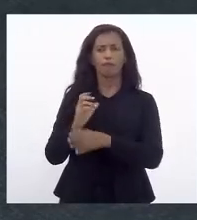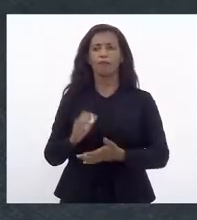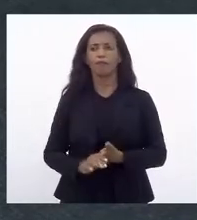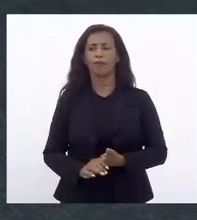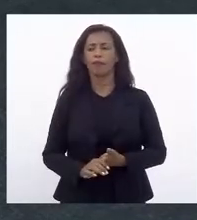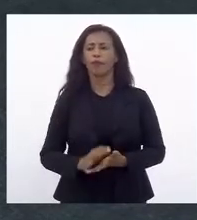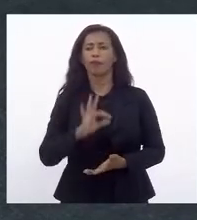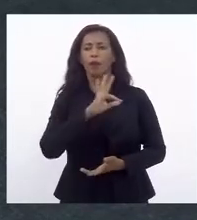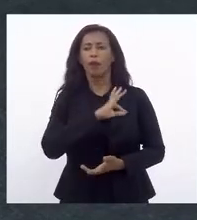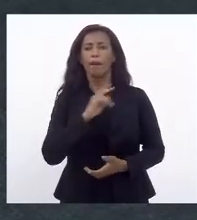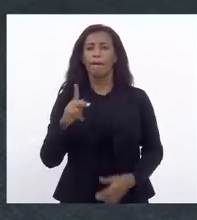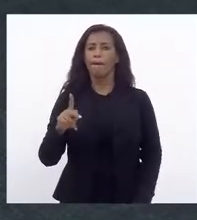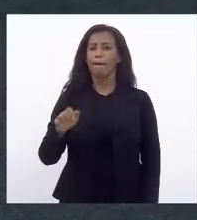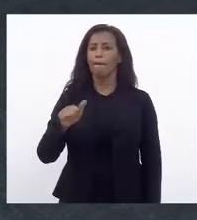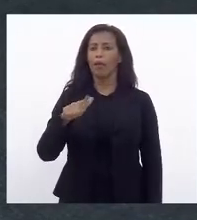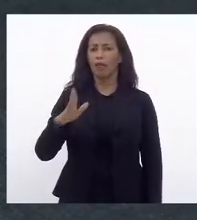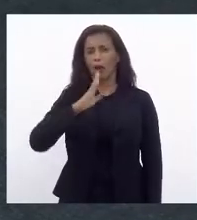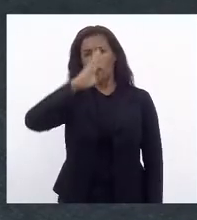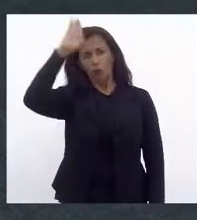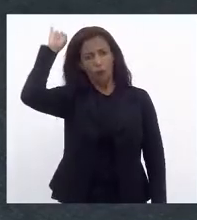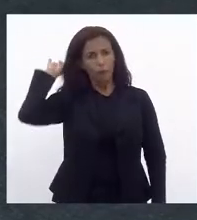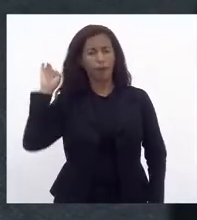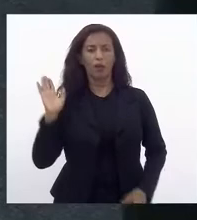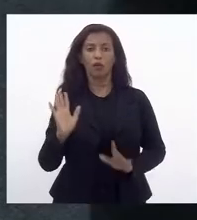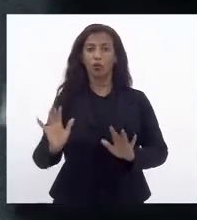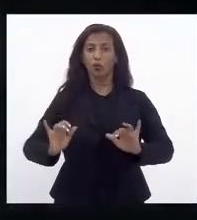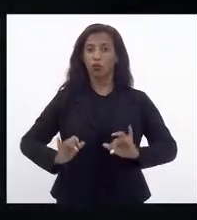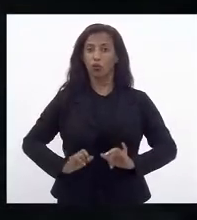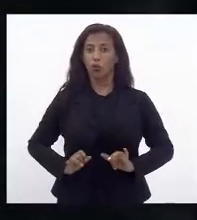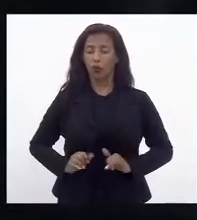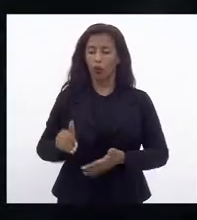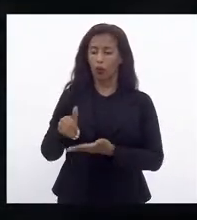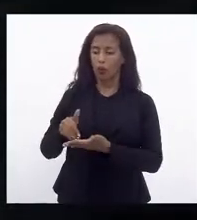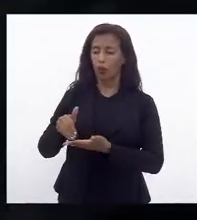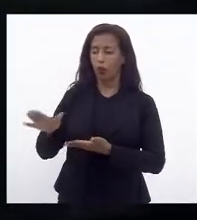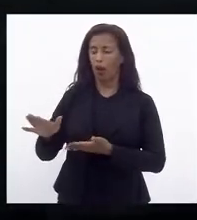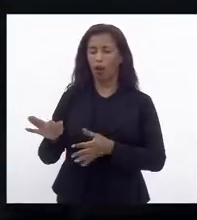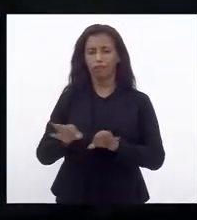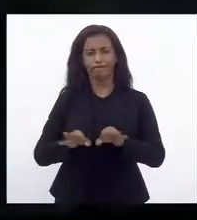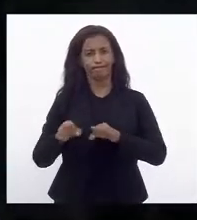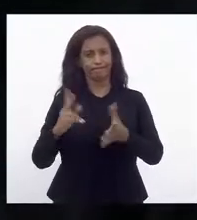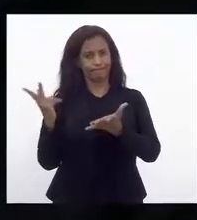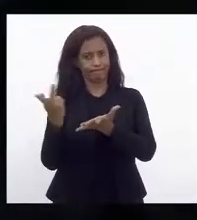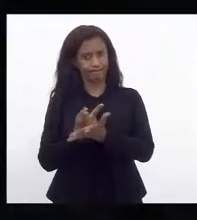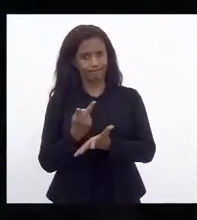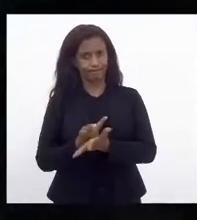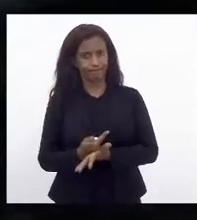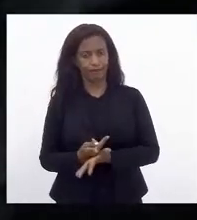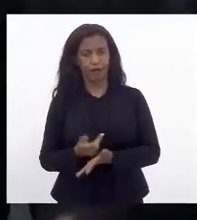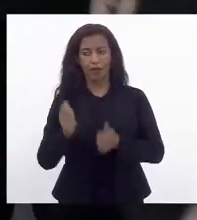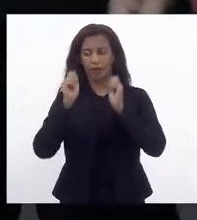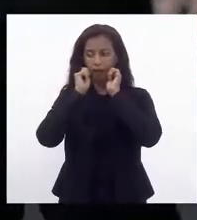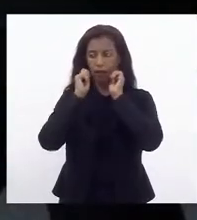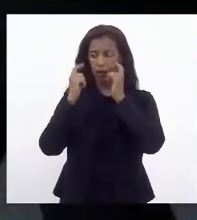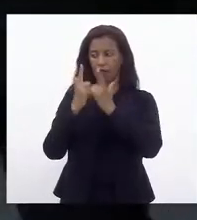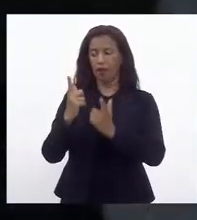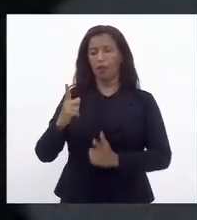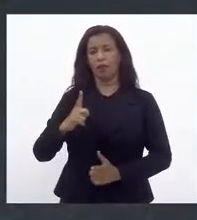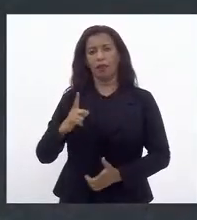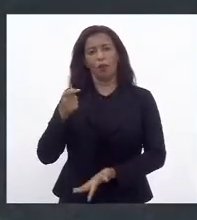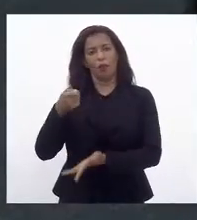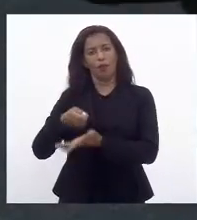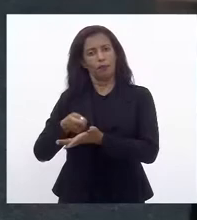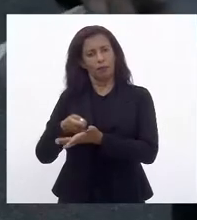por policiais penais, bombeiros, que sofreram essas medidas arbitrárias. E a Alerj tem, por dever